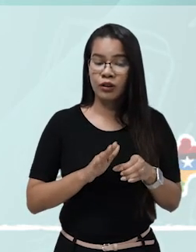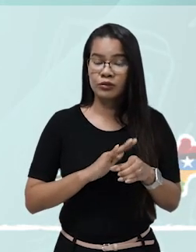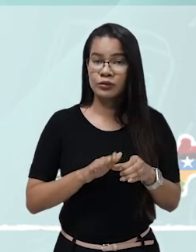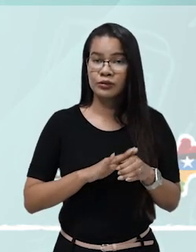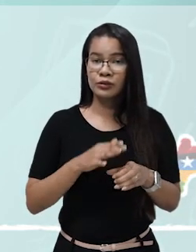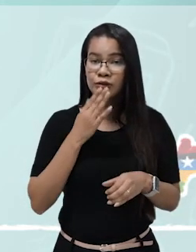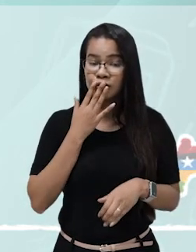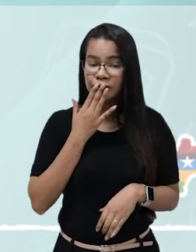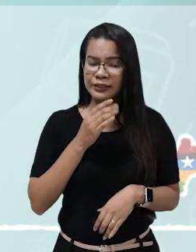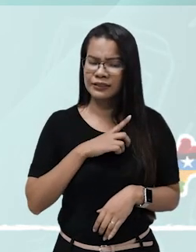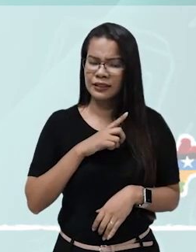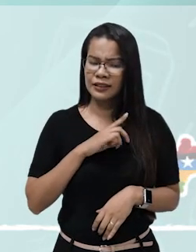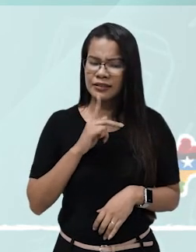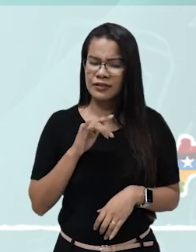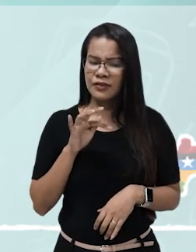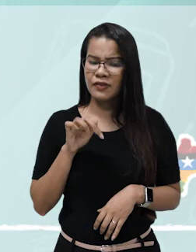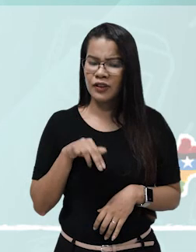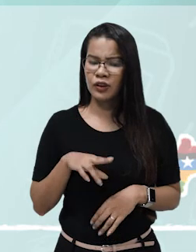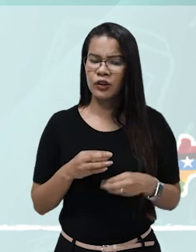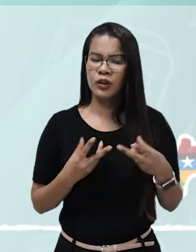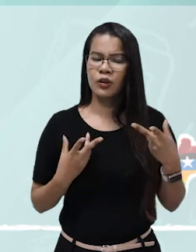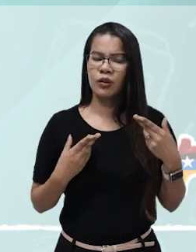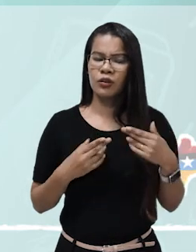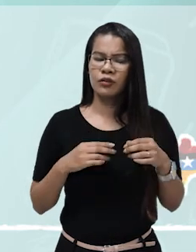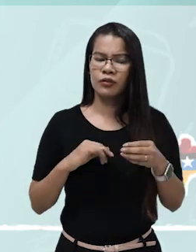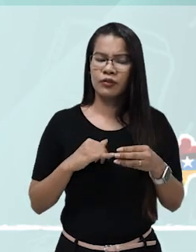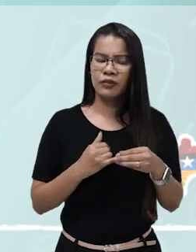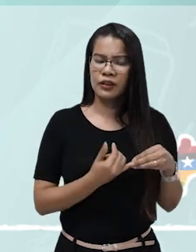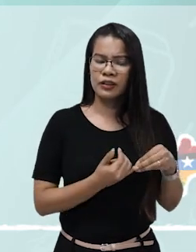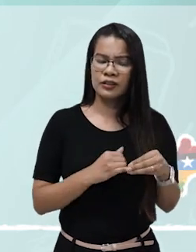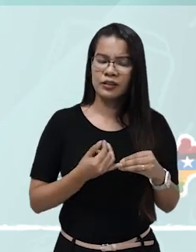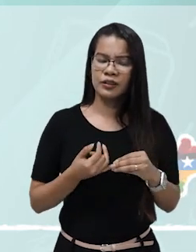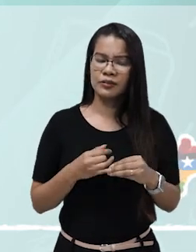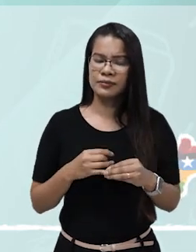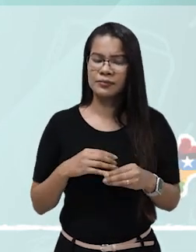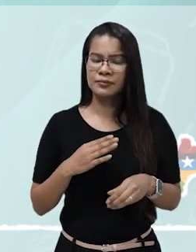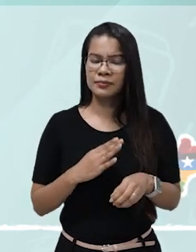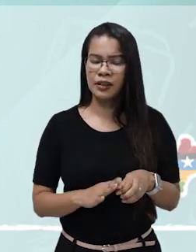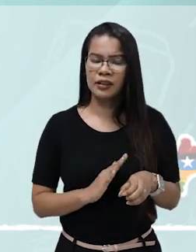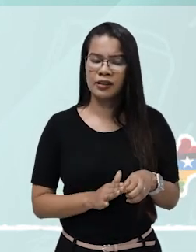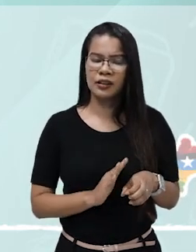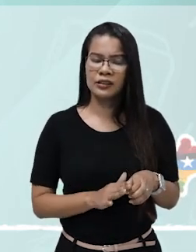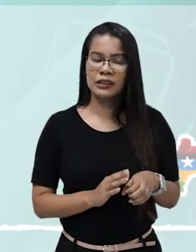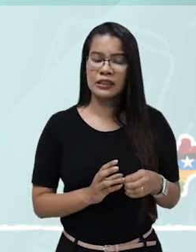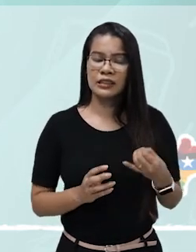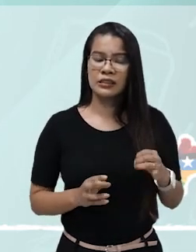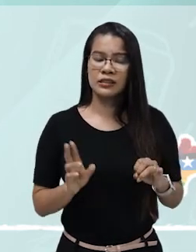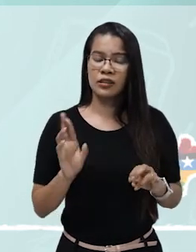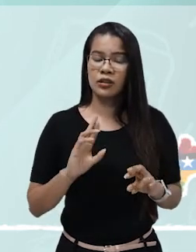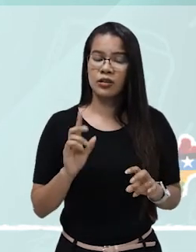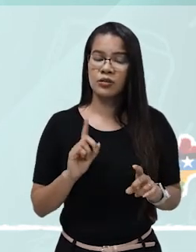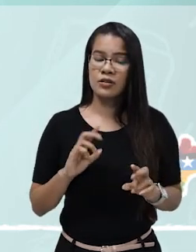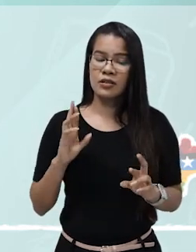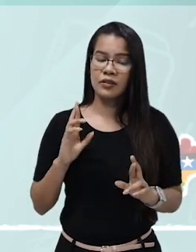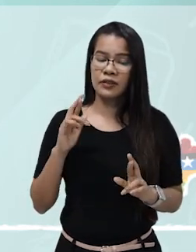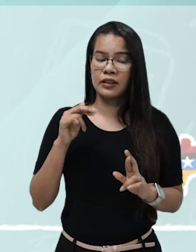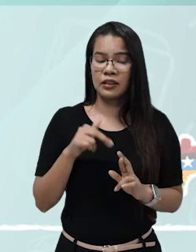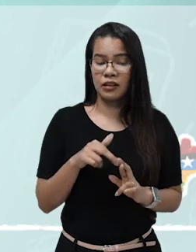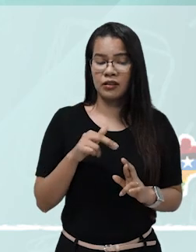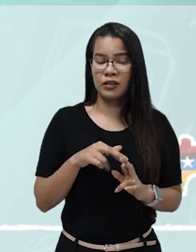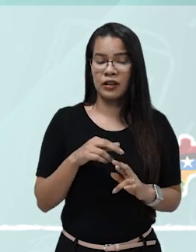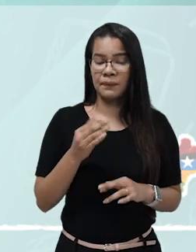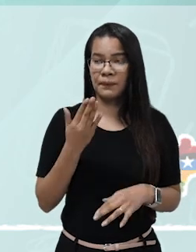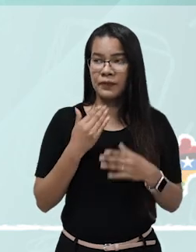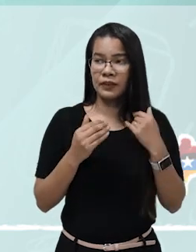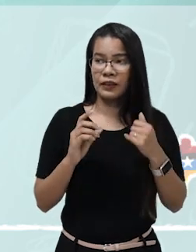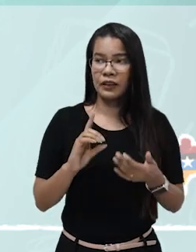animais, haverá o hífen, como é o caso de feijão verde, batata verde. Se a palavra composta não se referir ao tipo botânico, ou melhor, ao tipo do